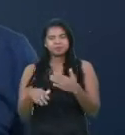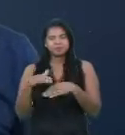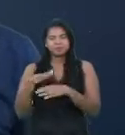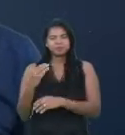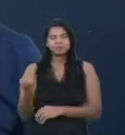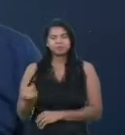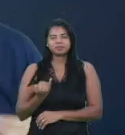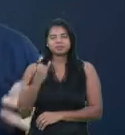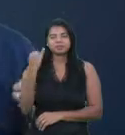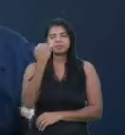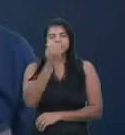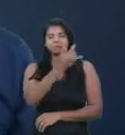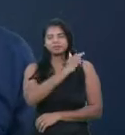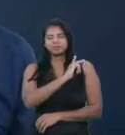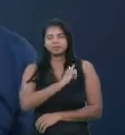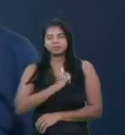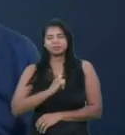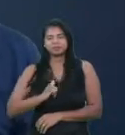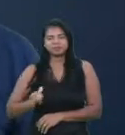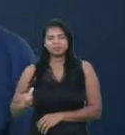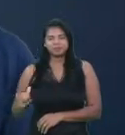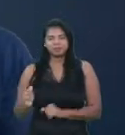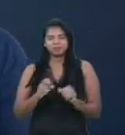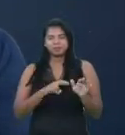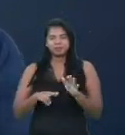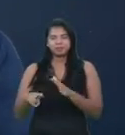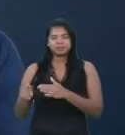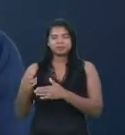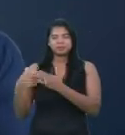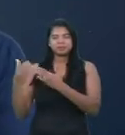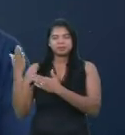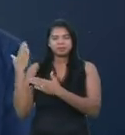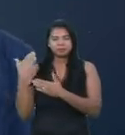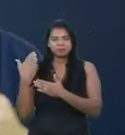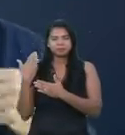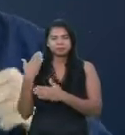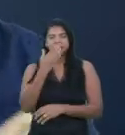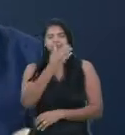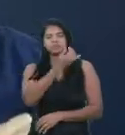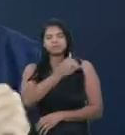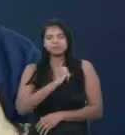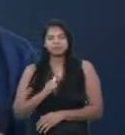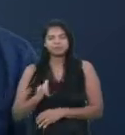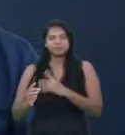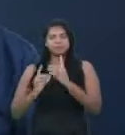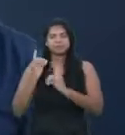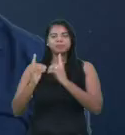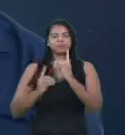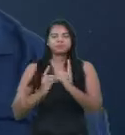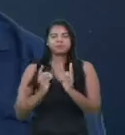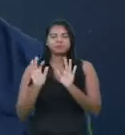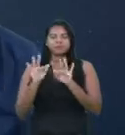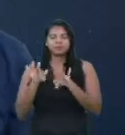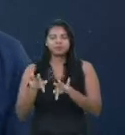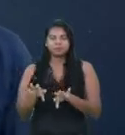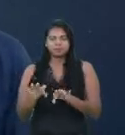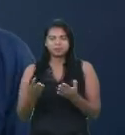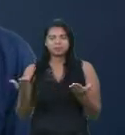da eletricidade. Na semana passada nós vimos eletrodinâmica e hoje nós finalizamos